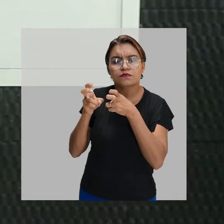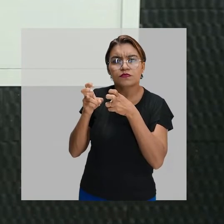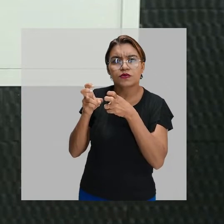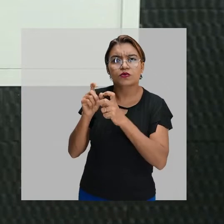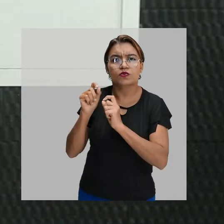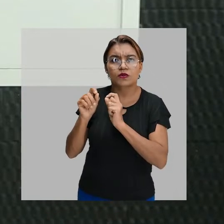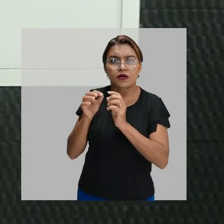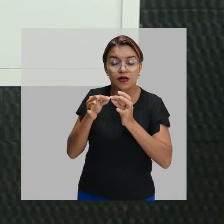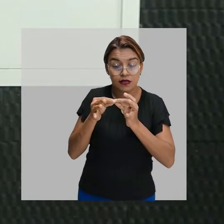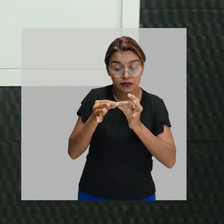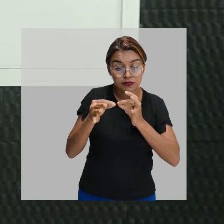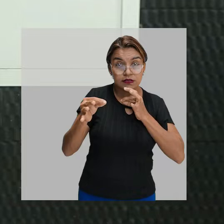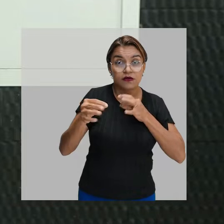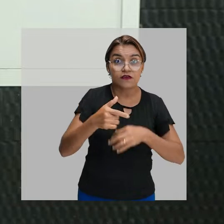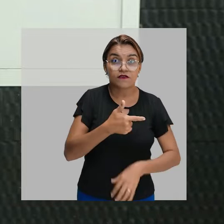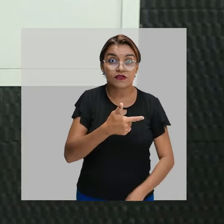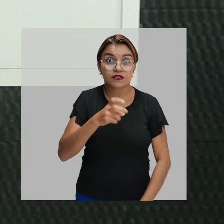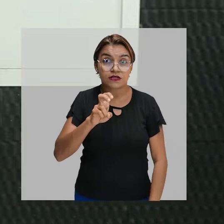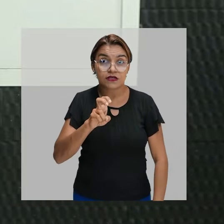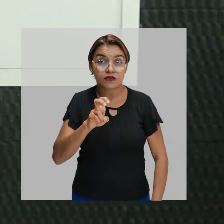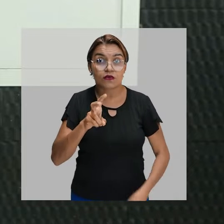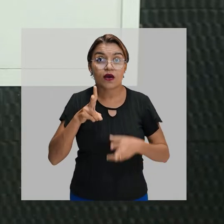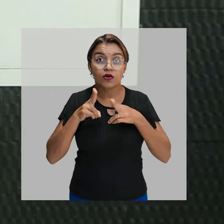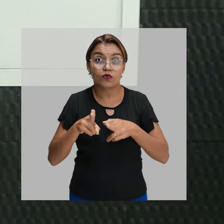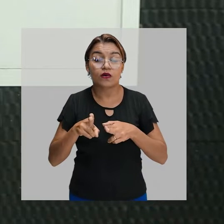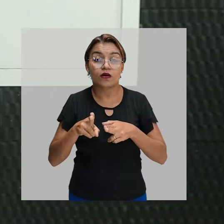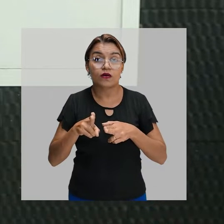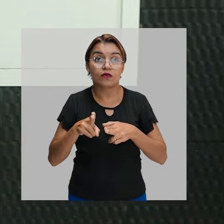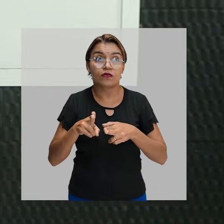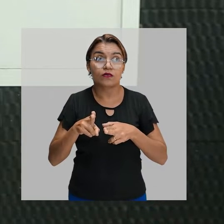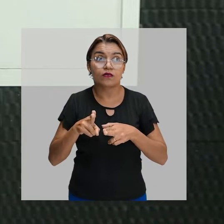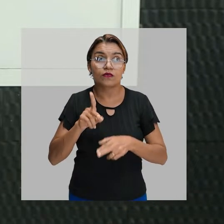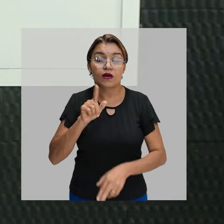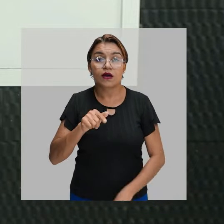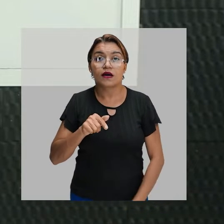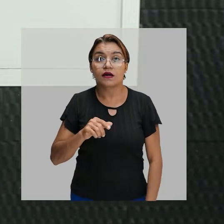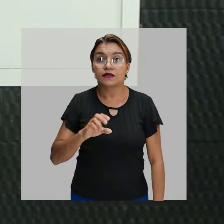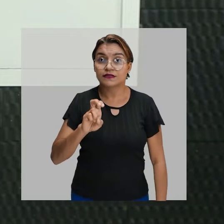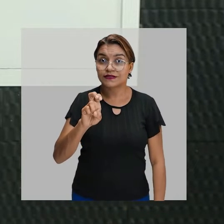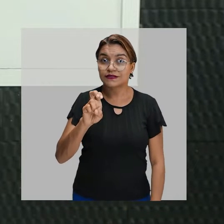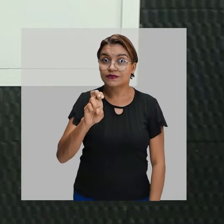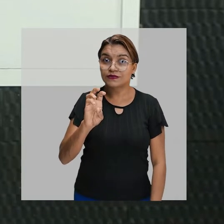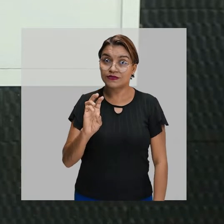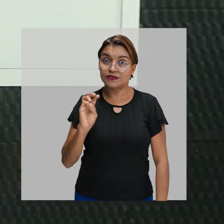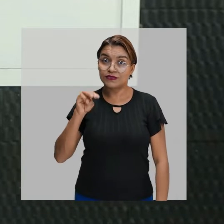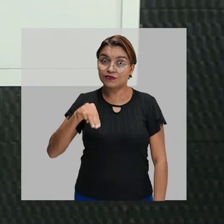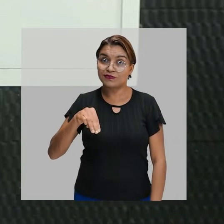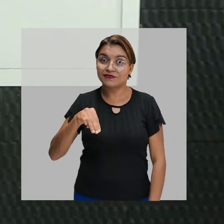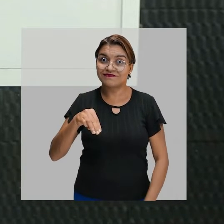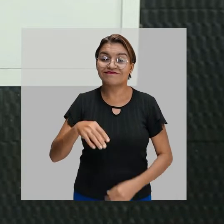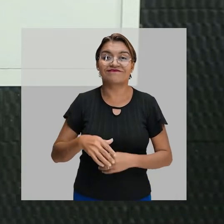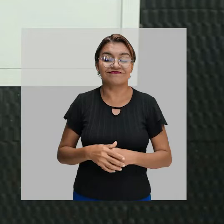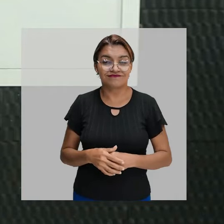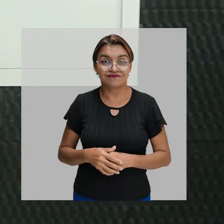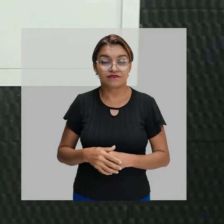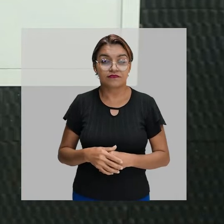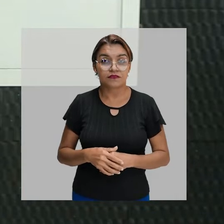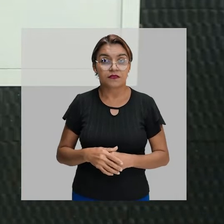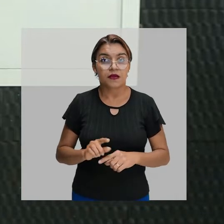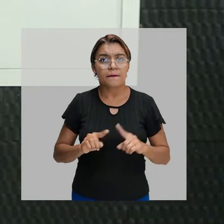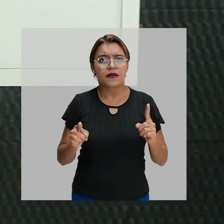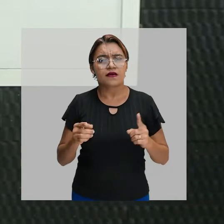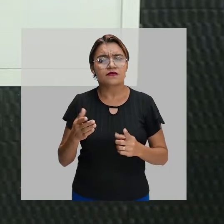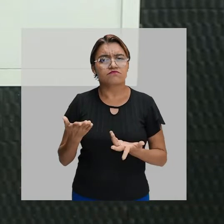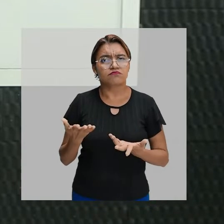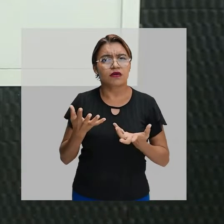lá essa distância de 25 km equivale a 5 cm e Oi e aí quer